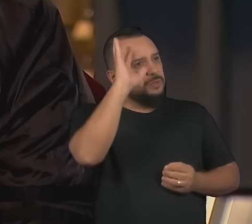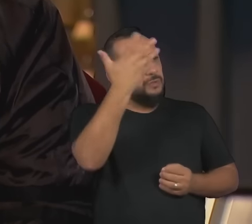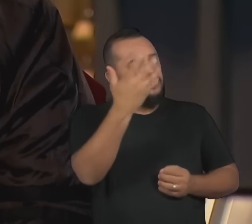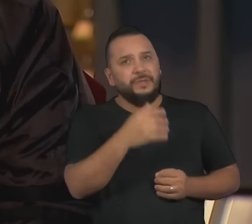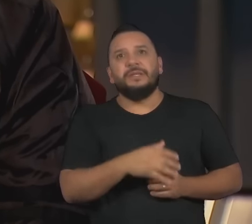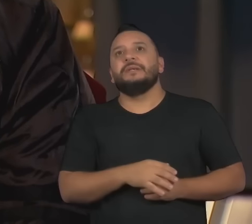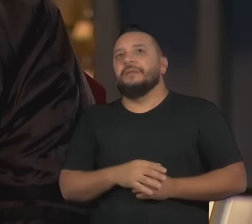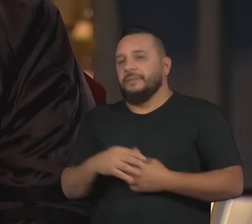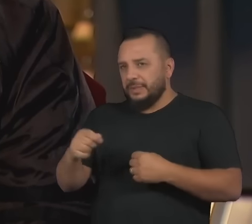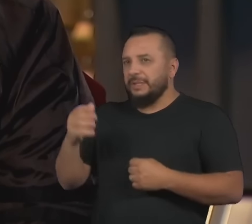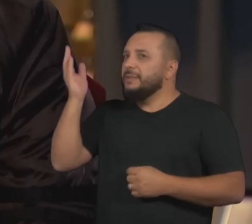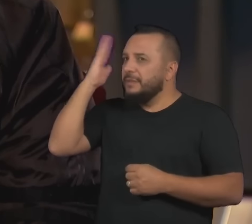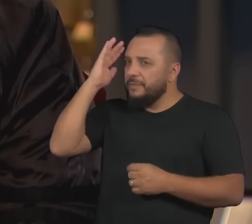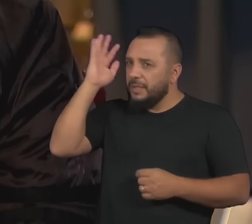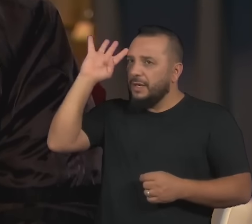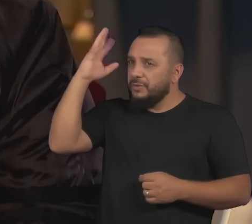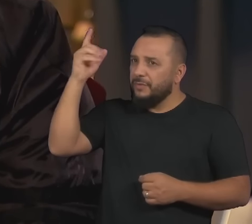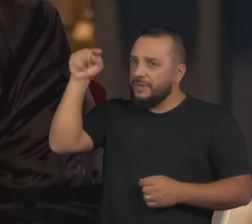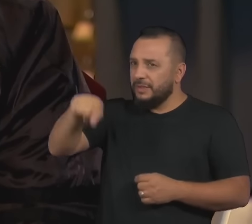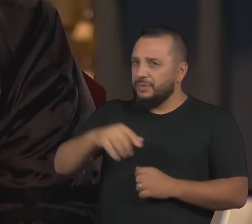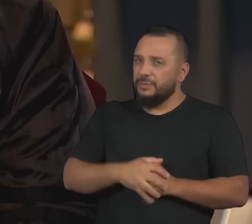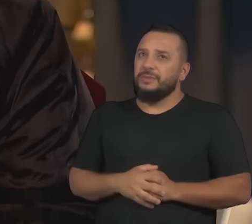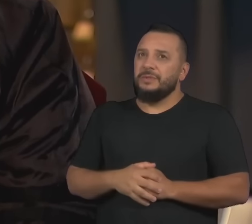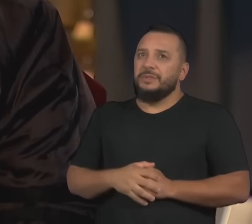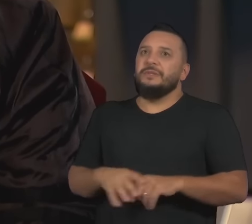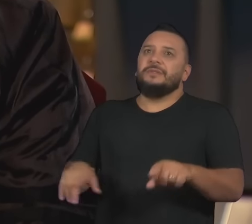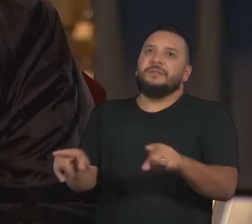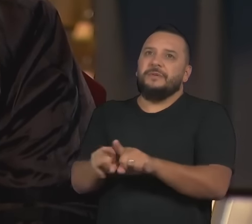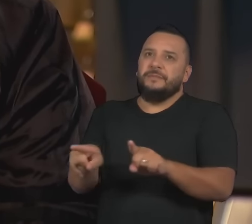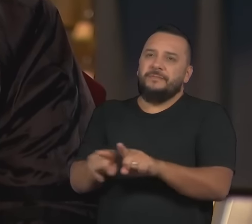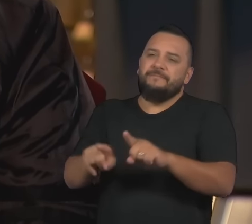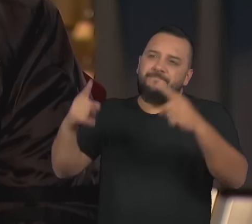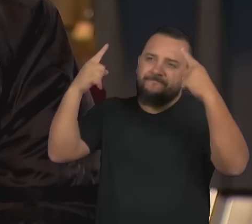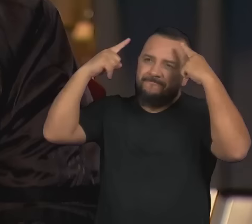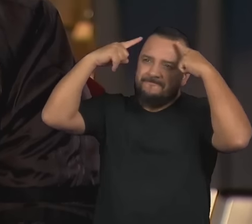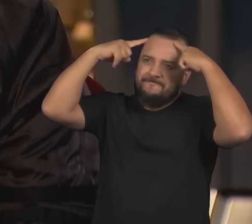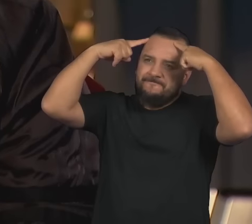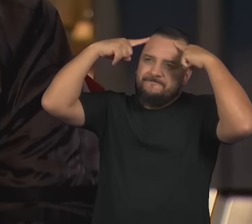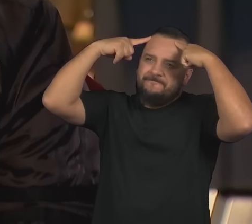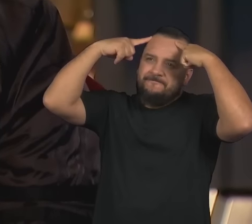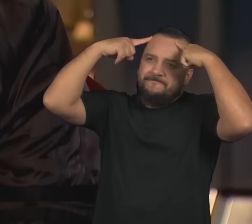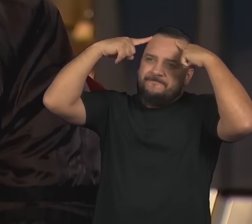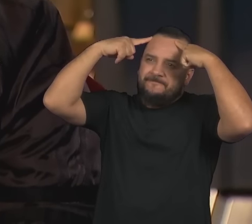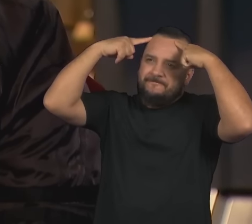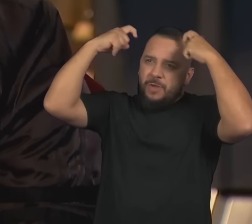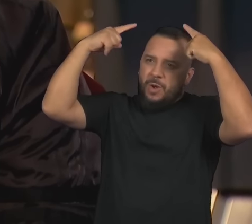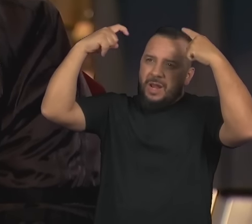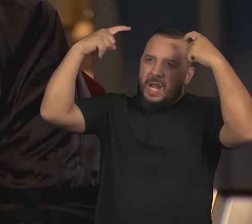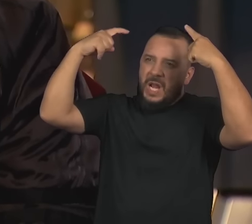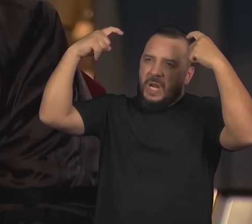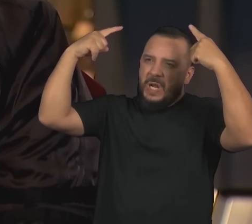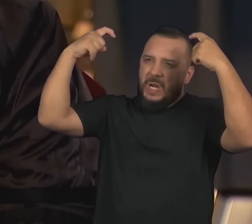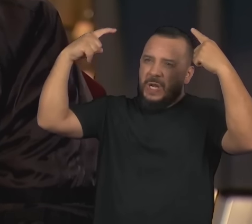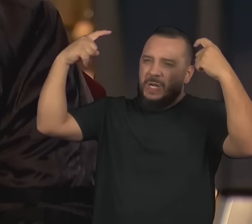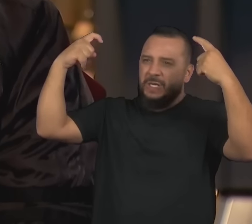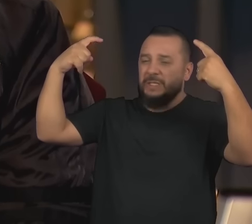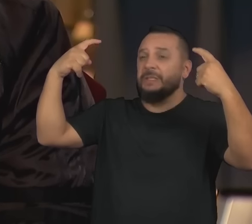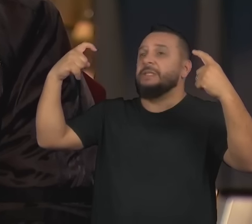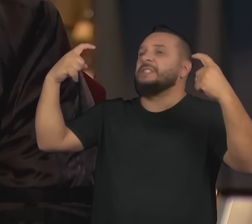isso, sabe? E saber também que a violência, ela faz